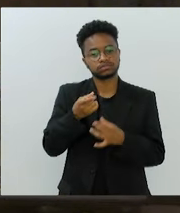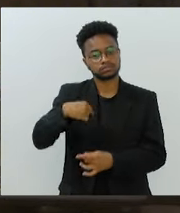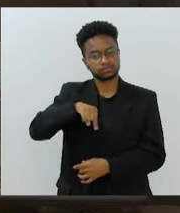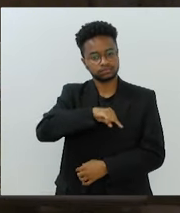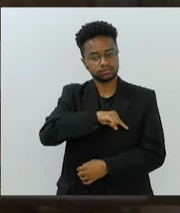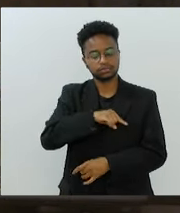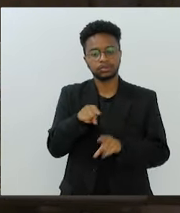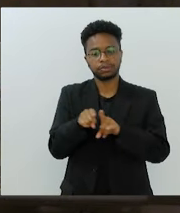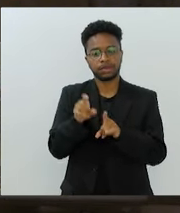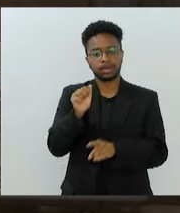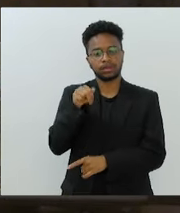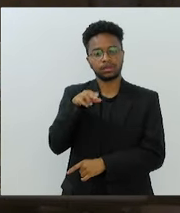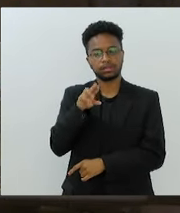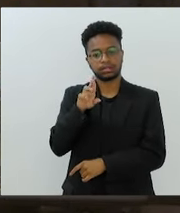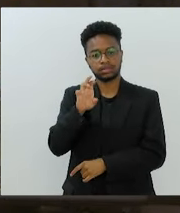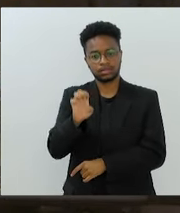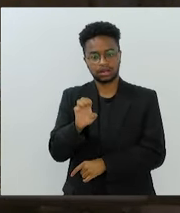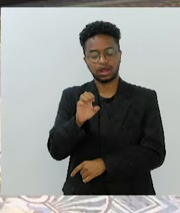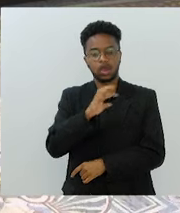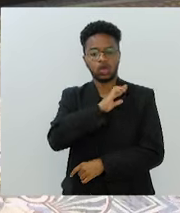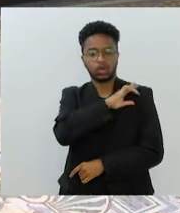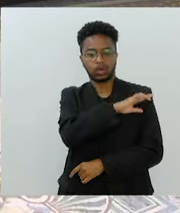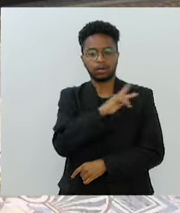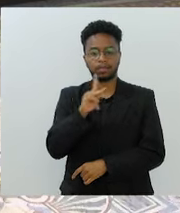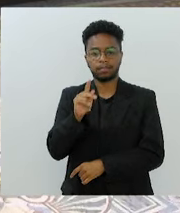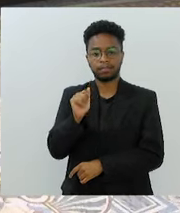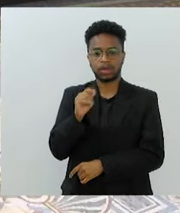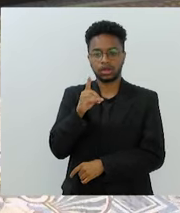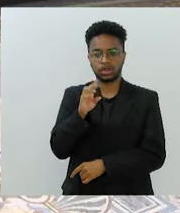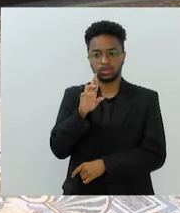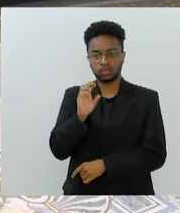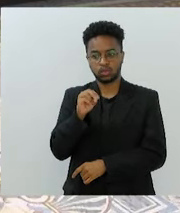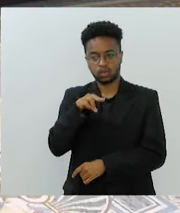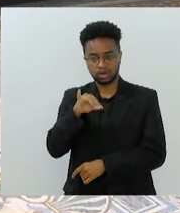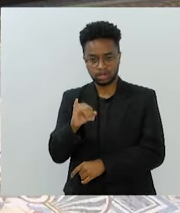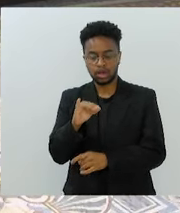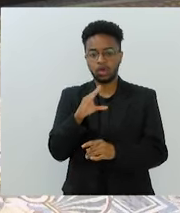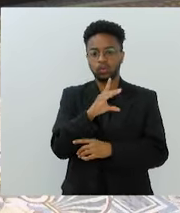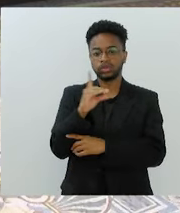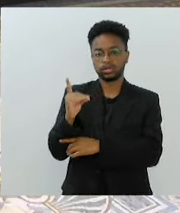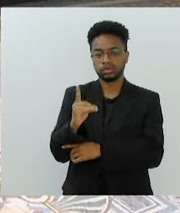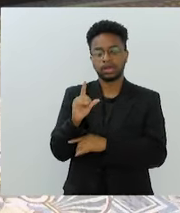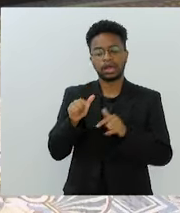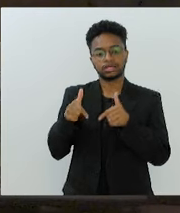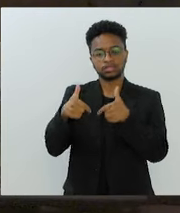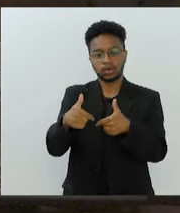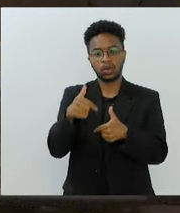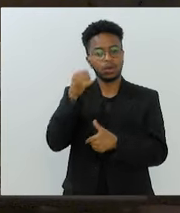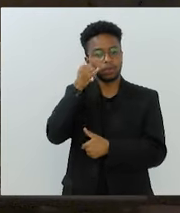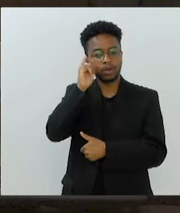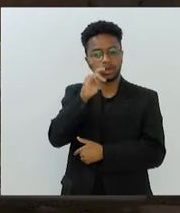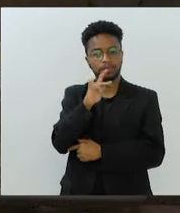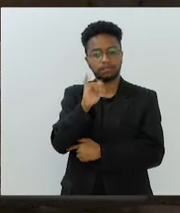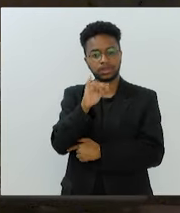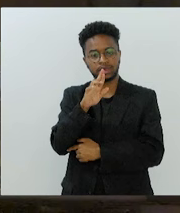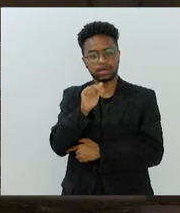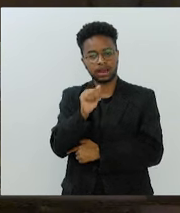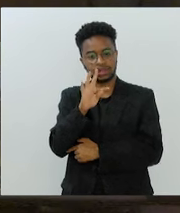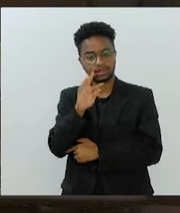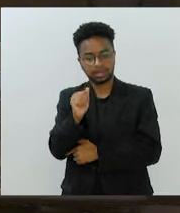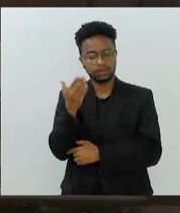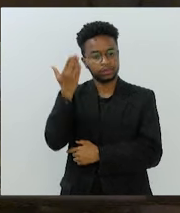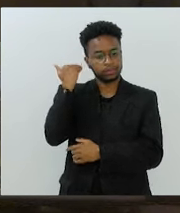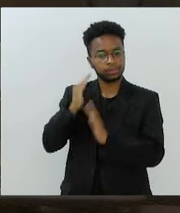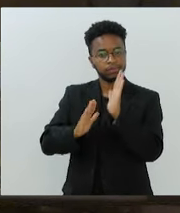André, nosso Coronel Padrone, que coordenou as operações Boi Pirata quando a gente estava no Ministério, nos tempos